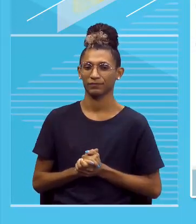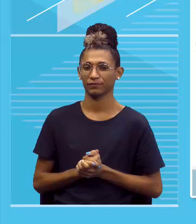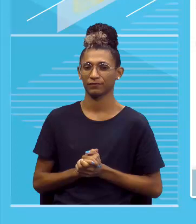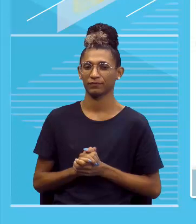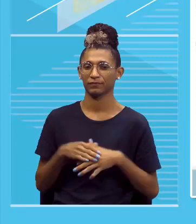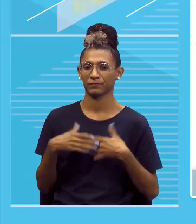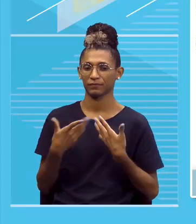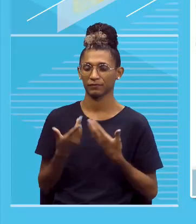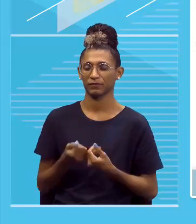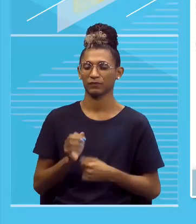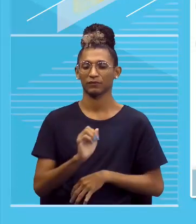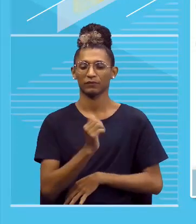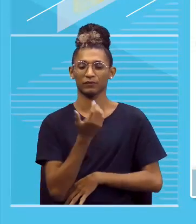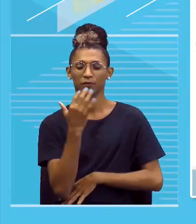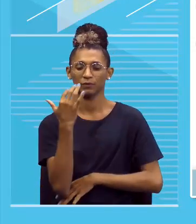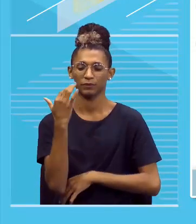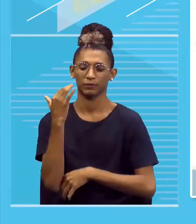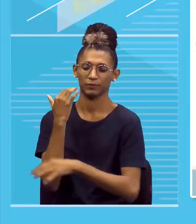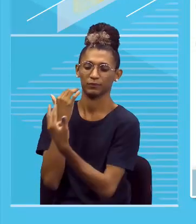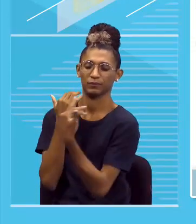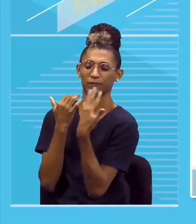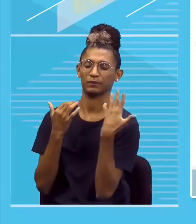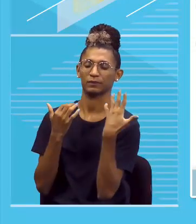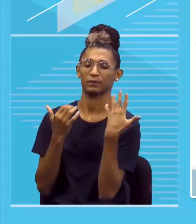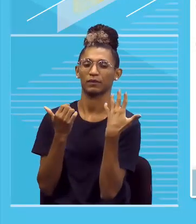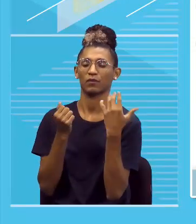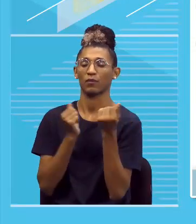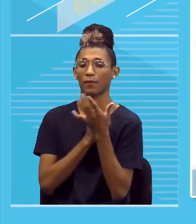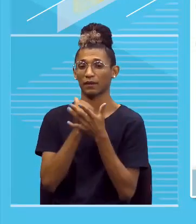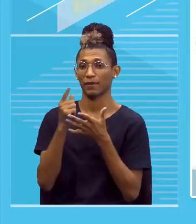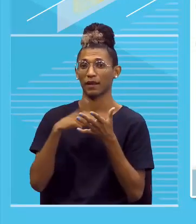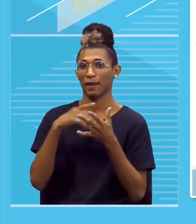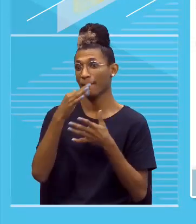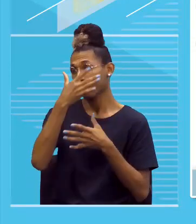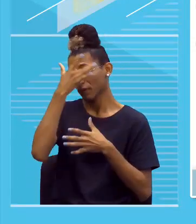e nas plantations passamos a ter trabalhadores livres